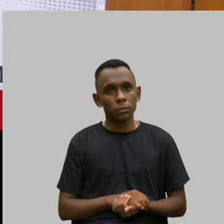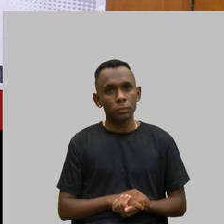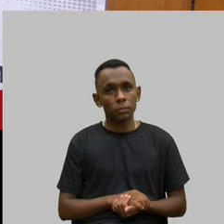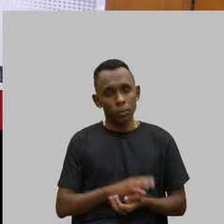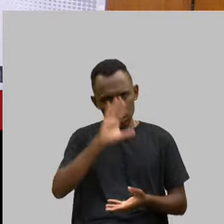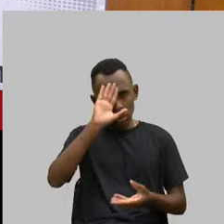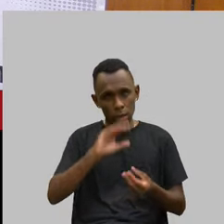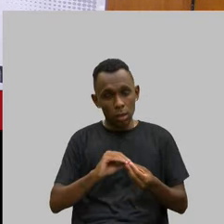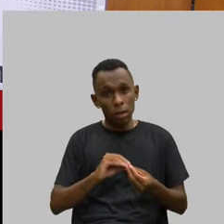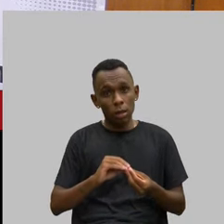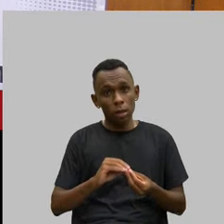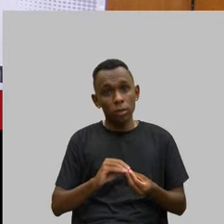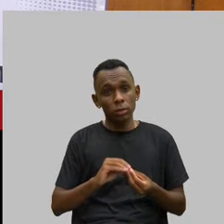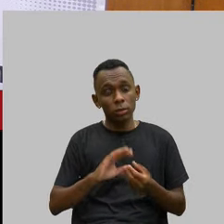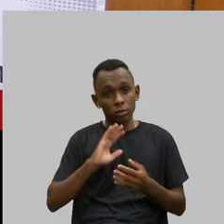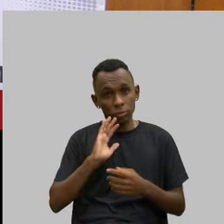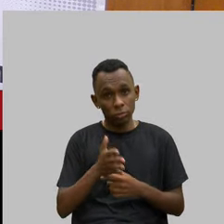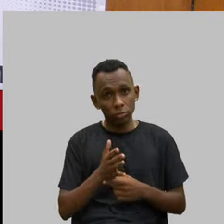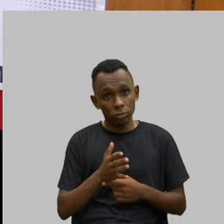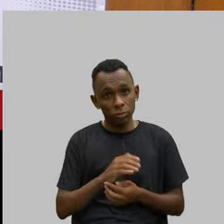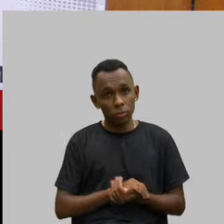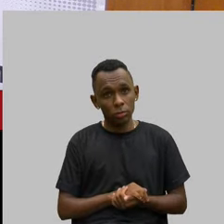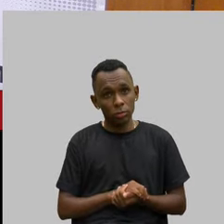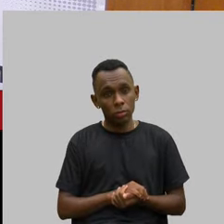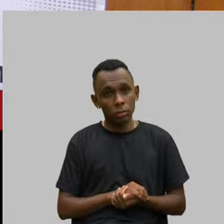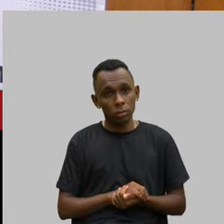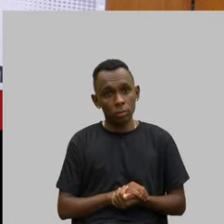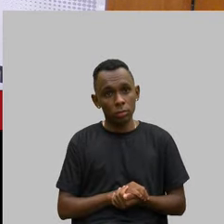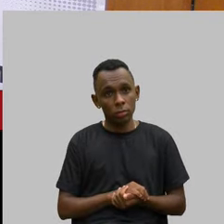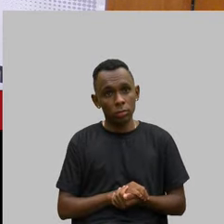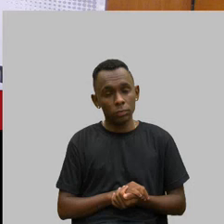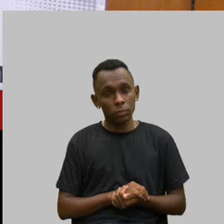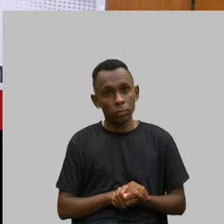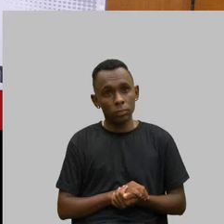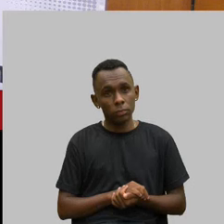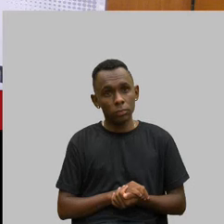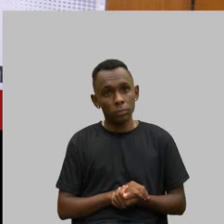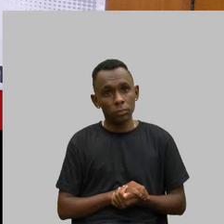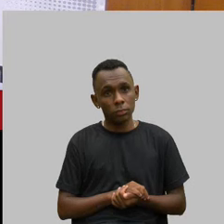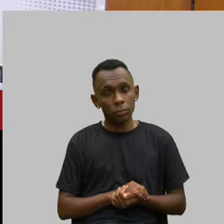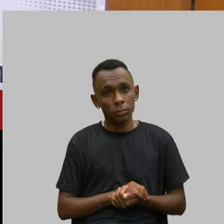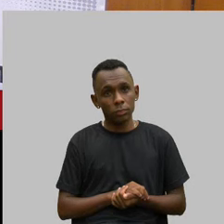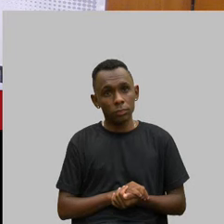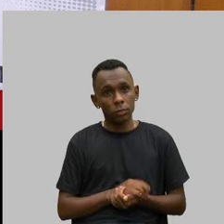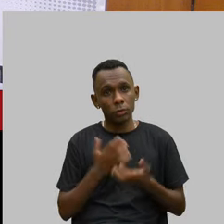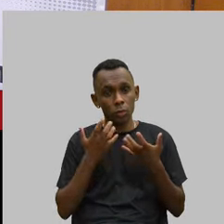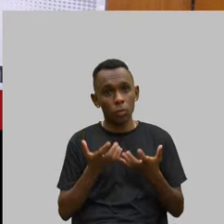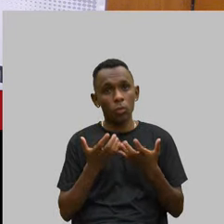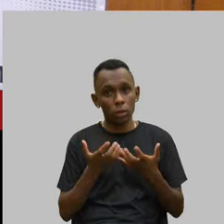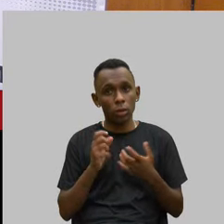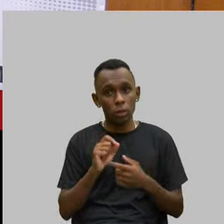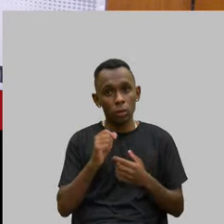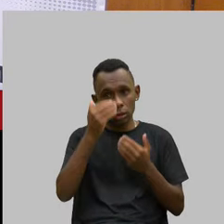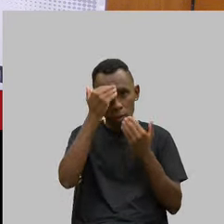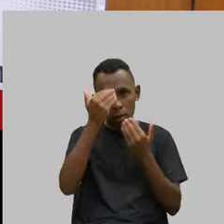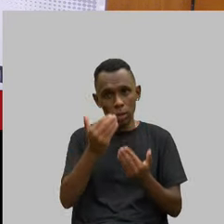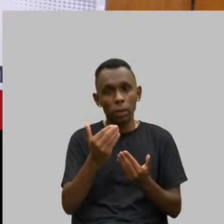porque nós estamos ali com a ccj encaminhando eu queria meso er